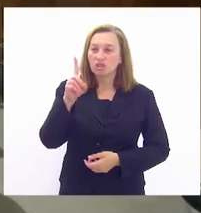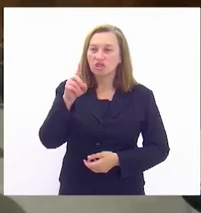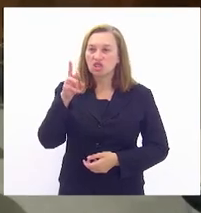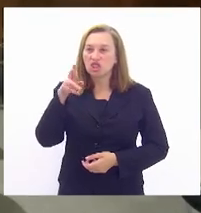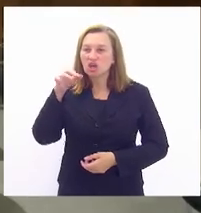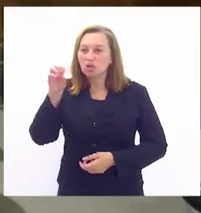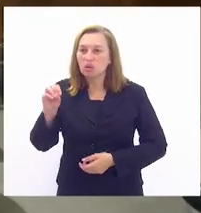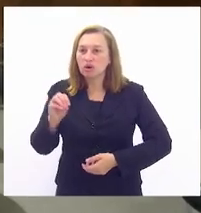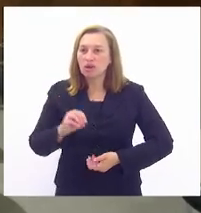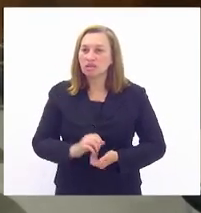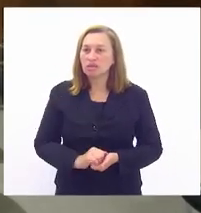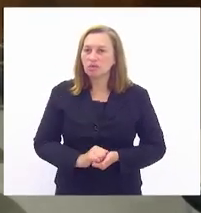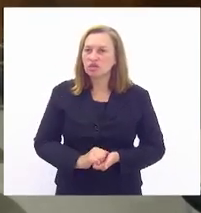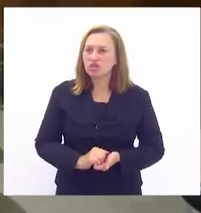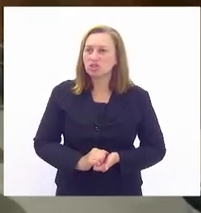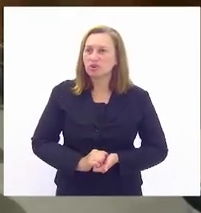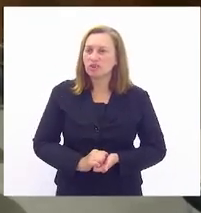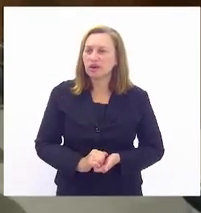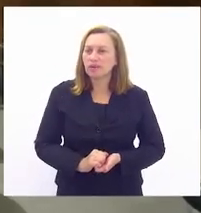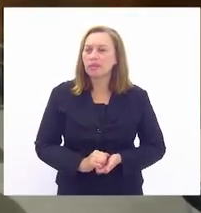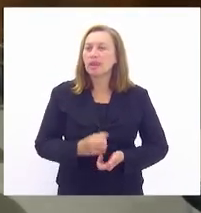Boa noite a todos.